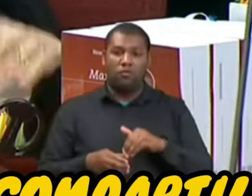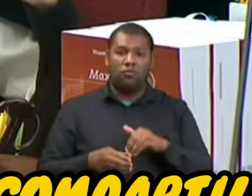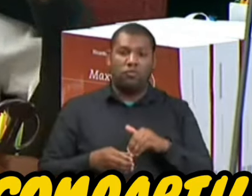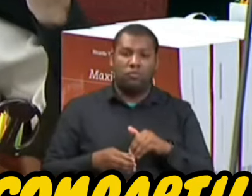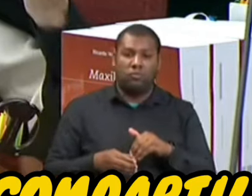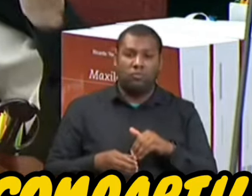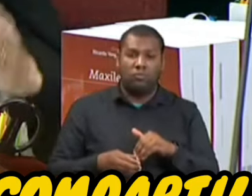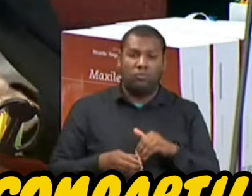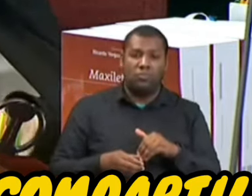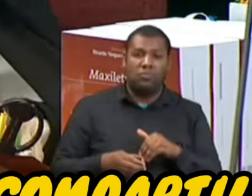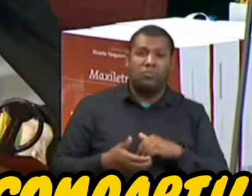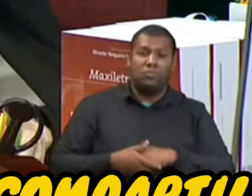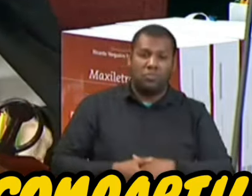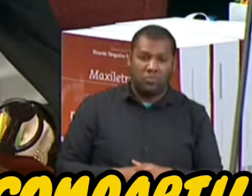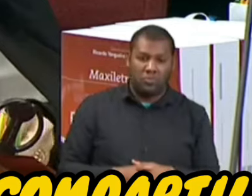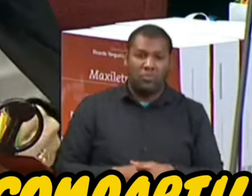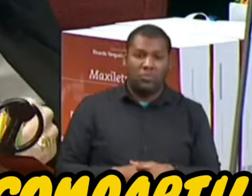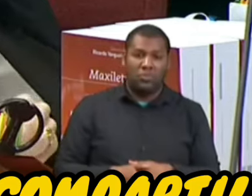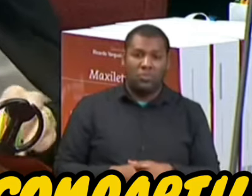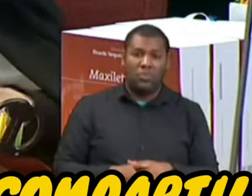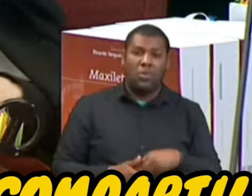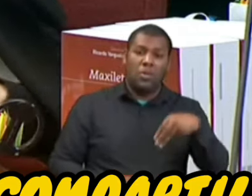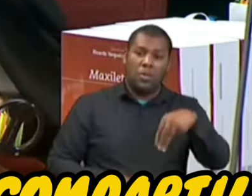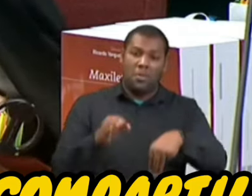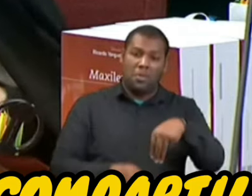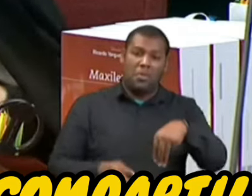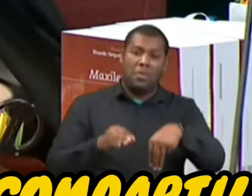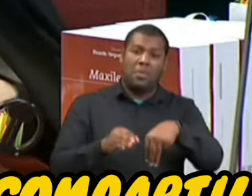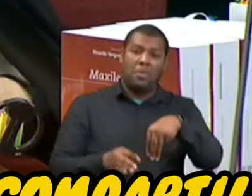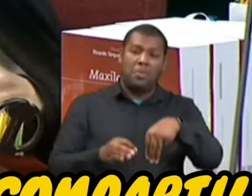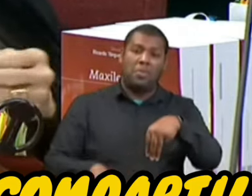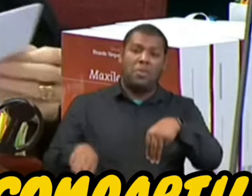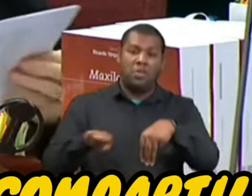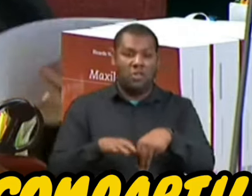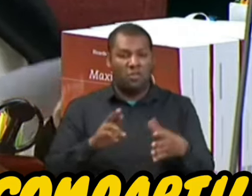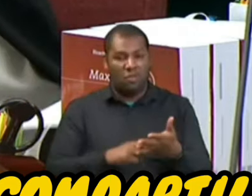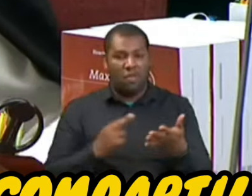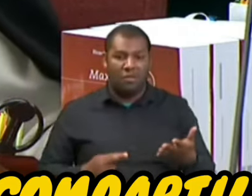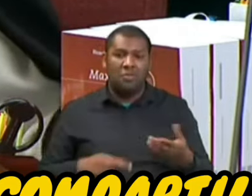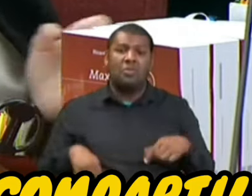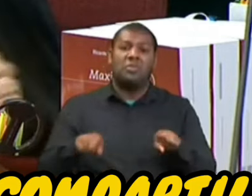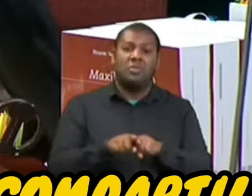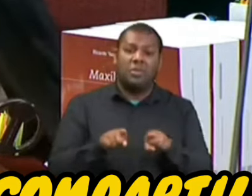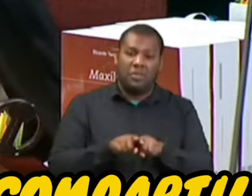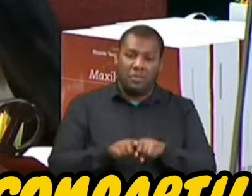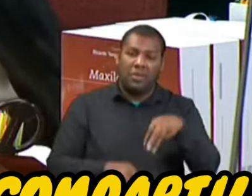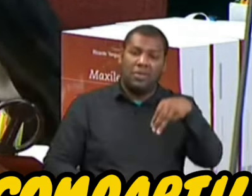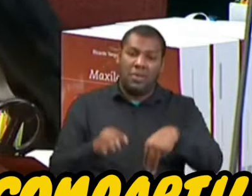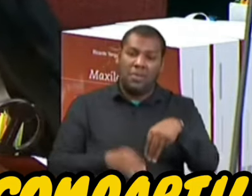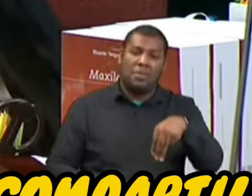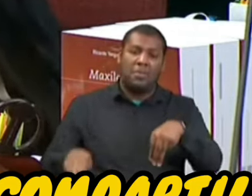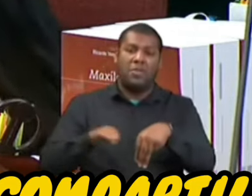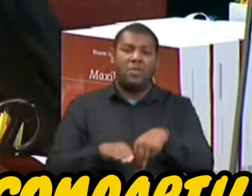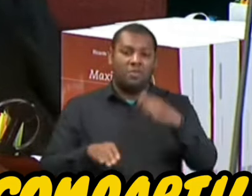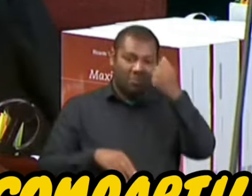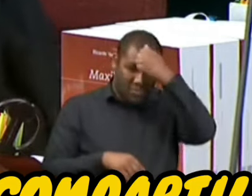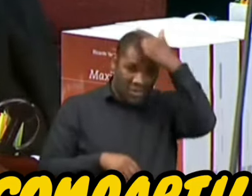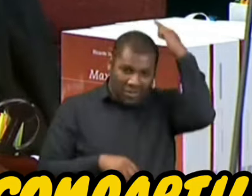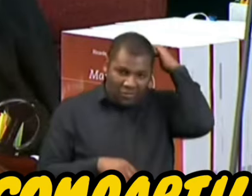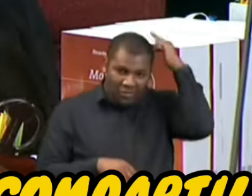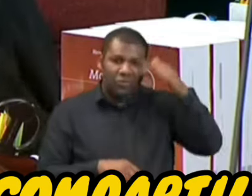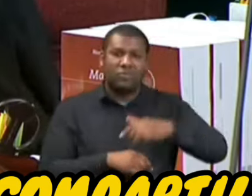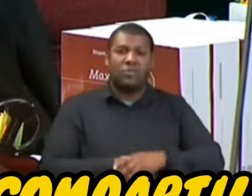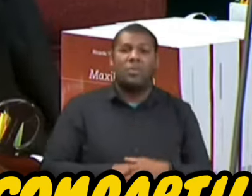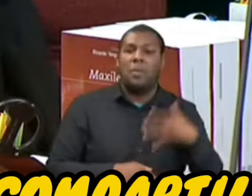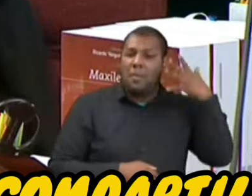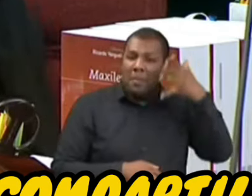vênias do ministro relator, que expôs tão bem, e mais ainda do meu querido ministro Alexandre, que também desenvolveu